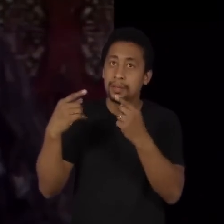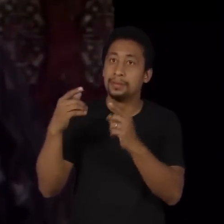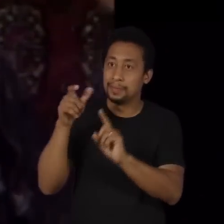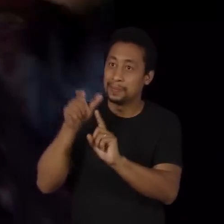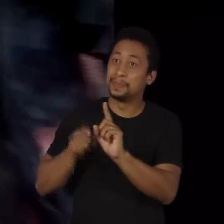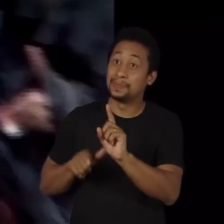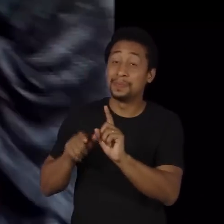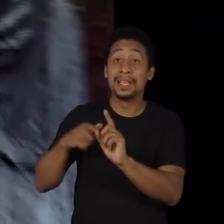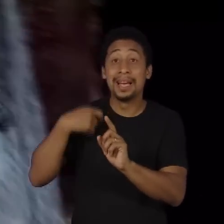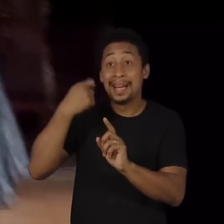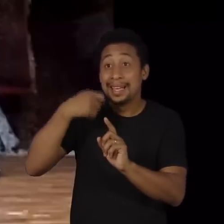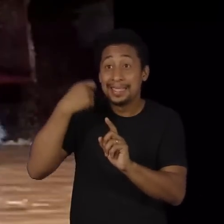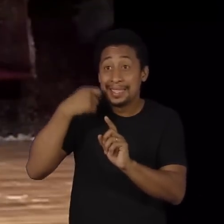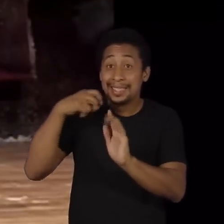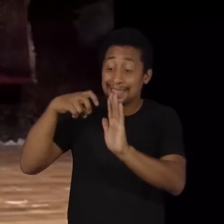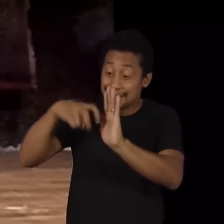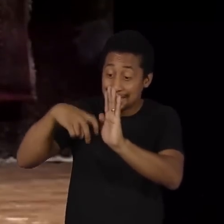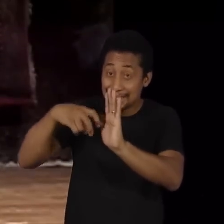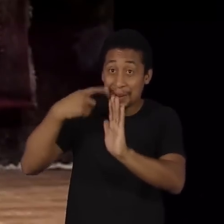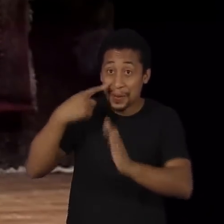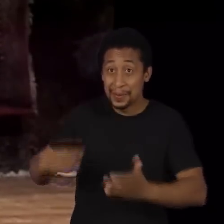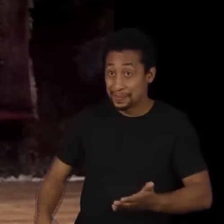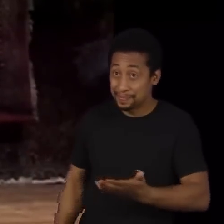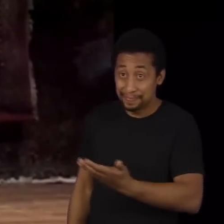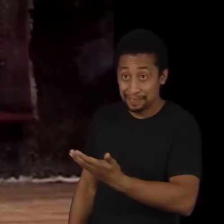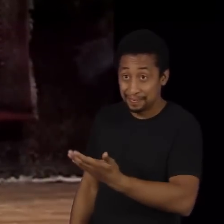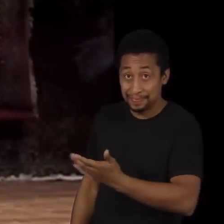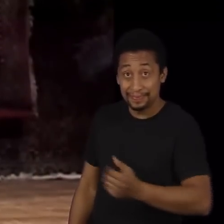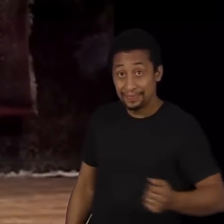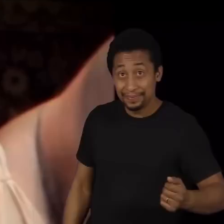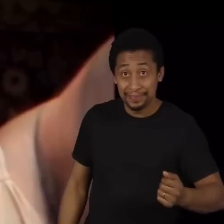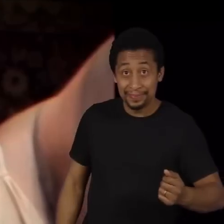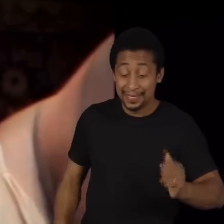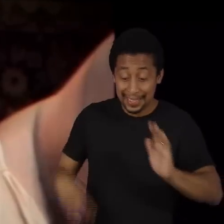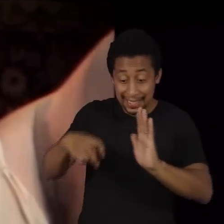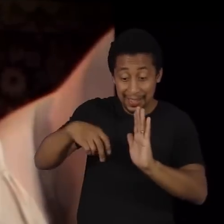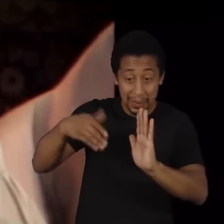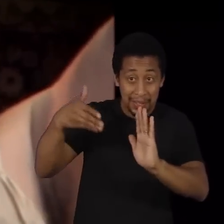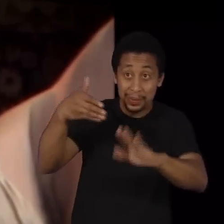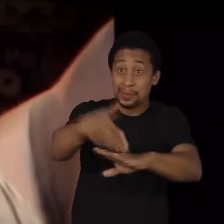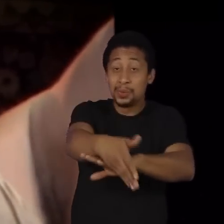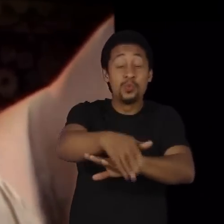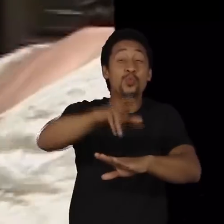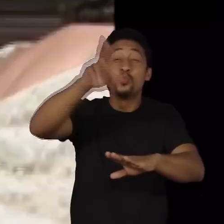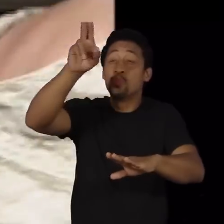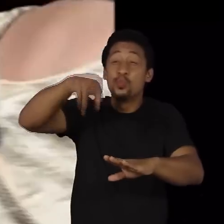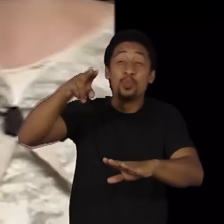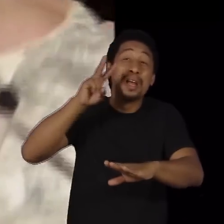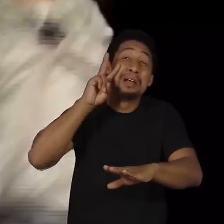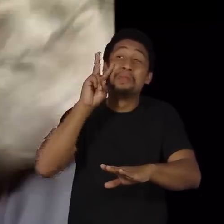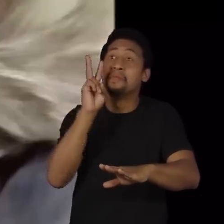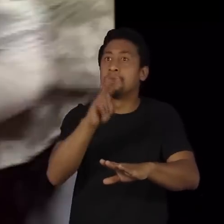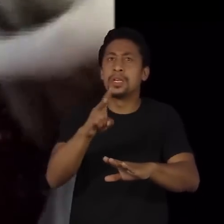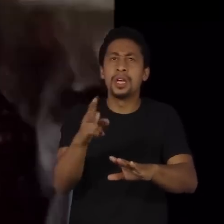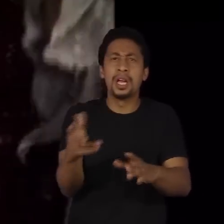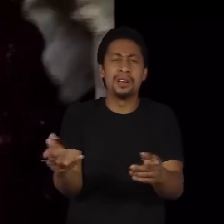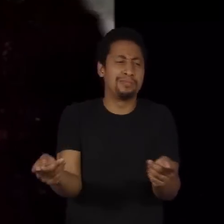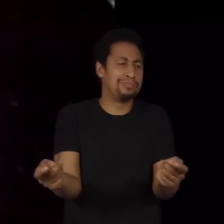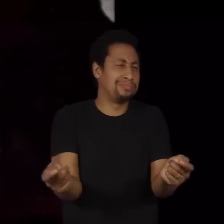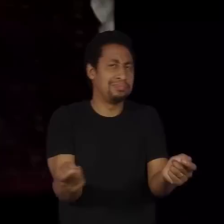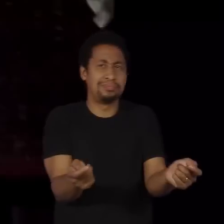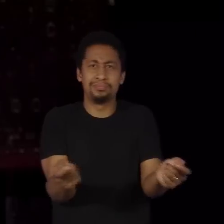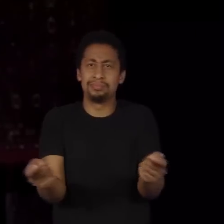a atriz cadeirante que entrou de cadeira de rodas da forma... Nunca vi outra. Com um domínio total, uma liberdade